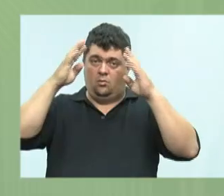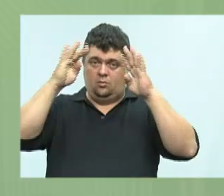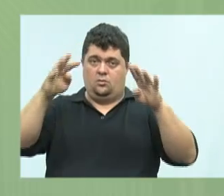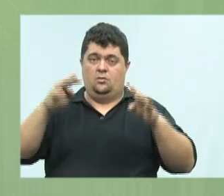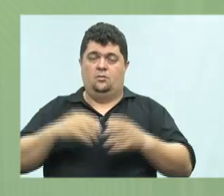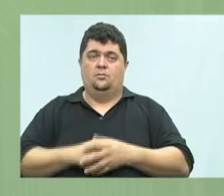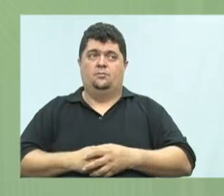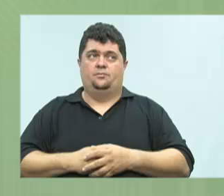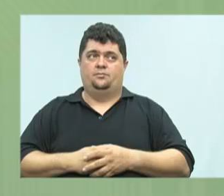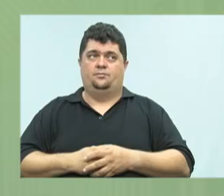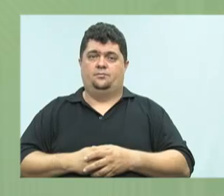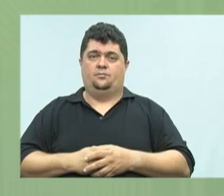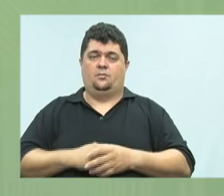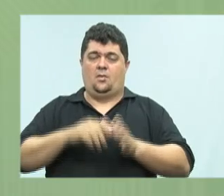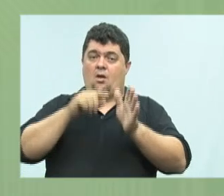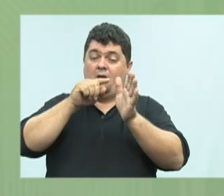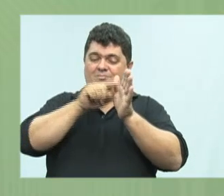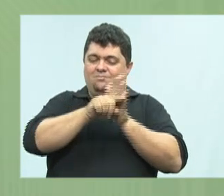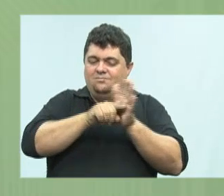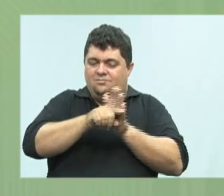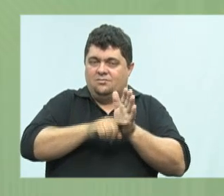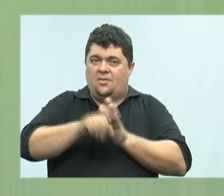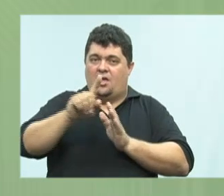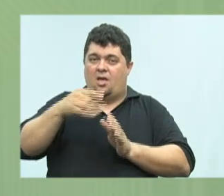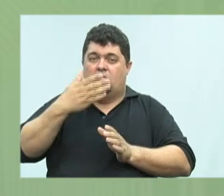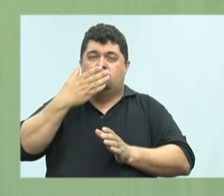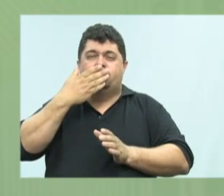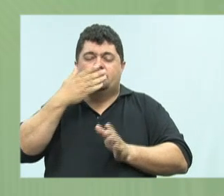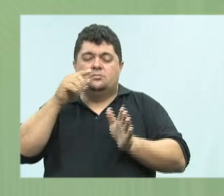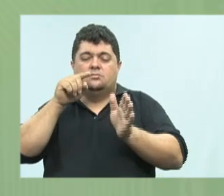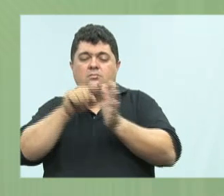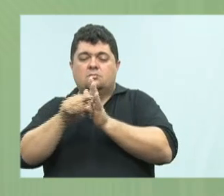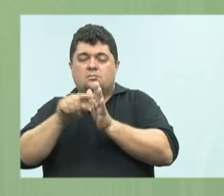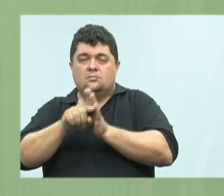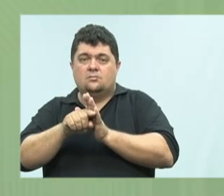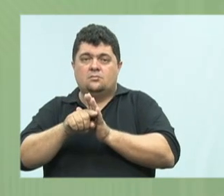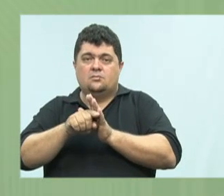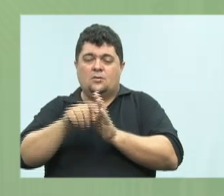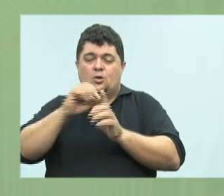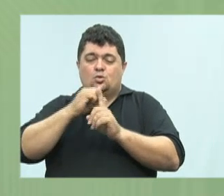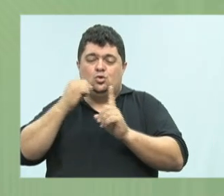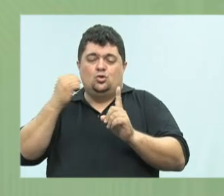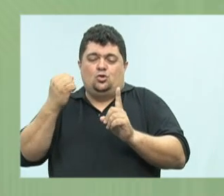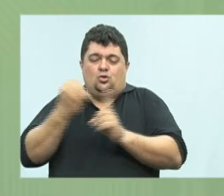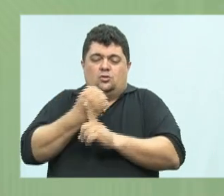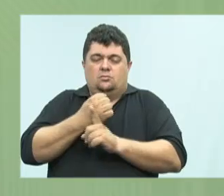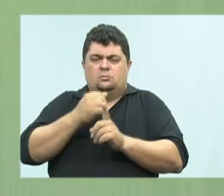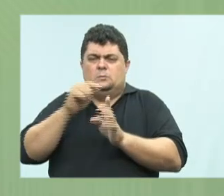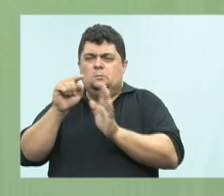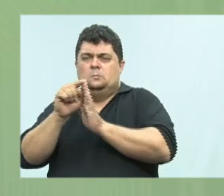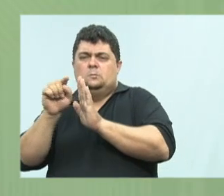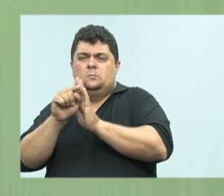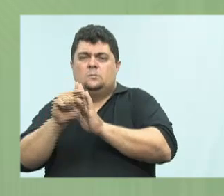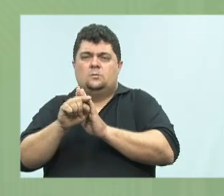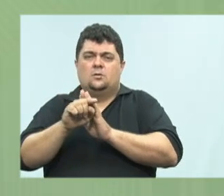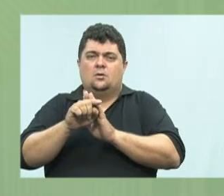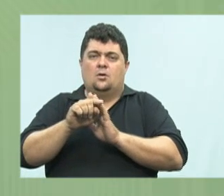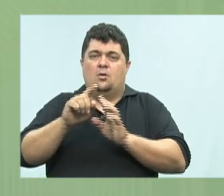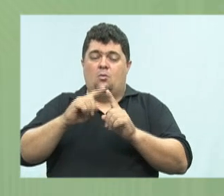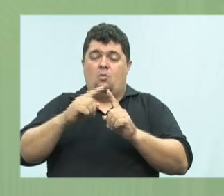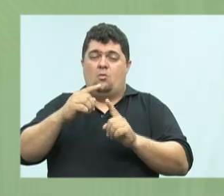lá. A pesquisa-ação é um tipo de pesquisa social com base